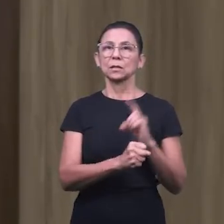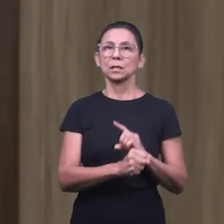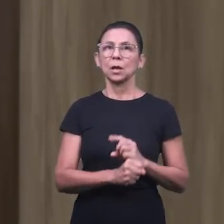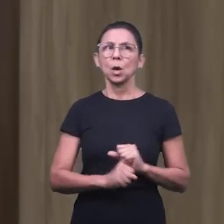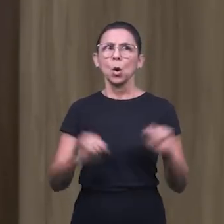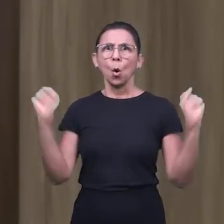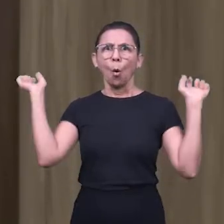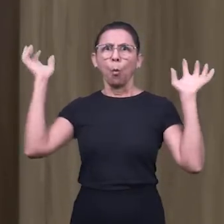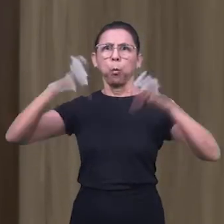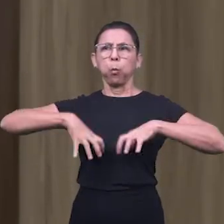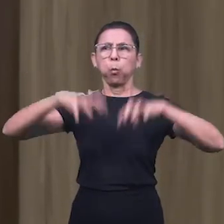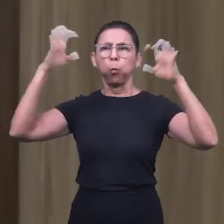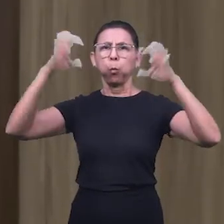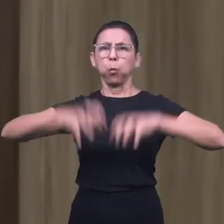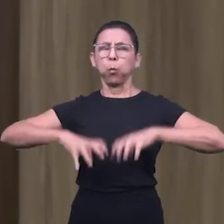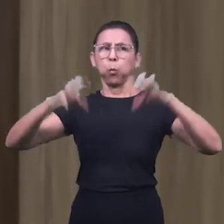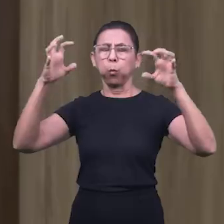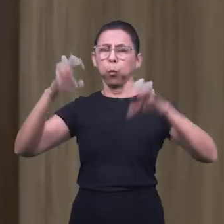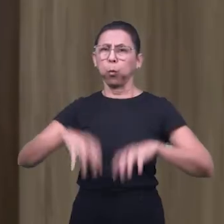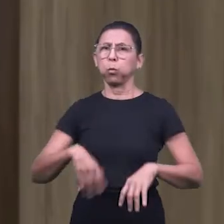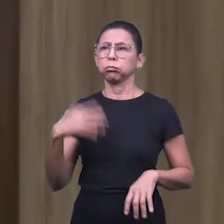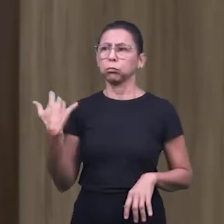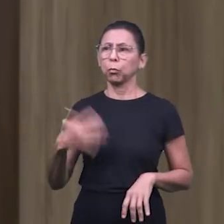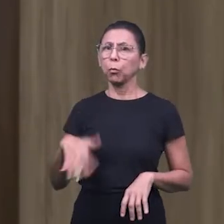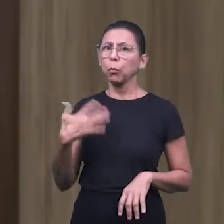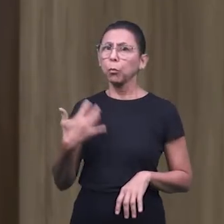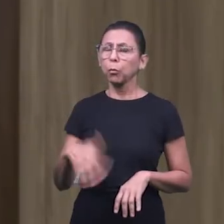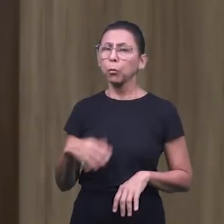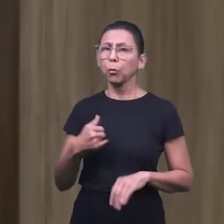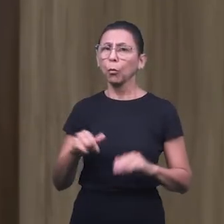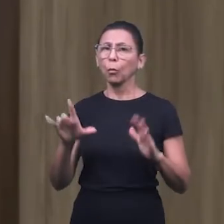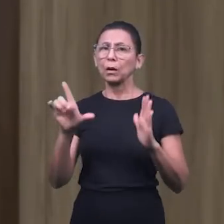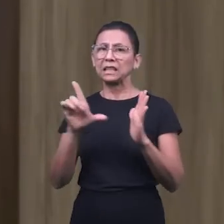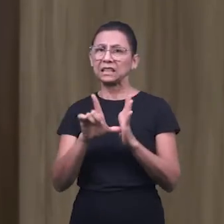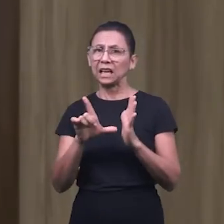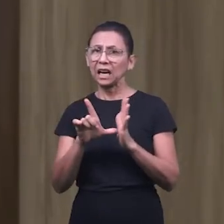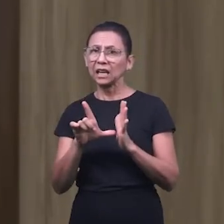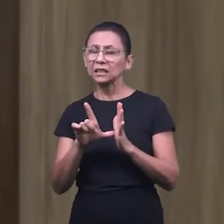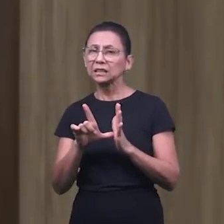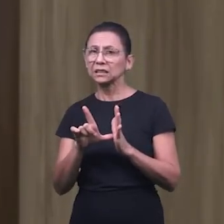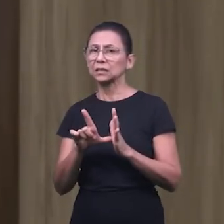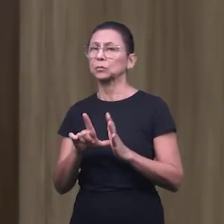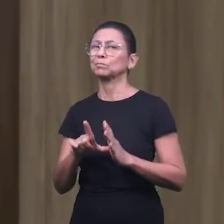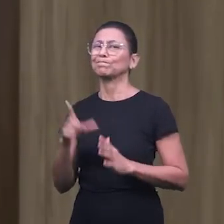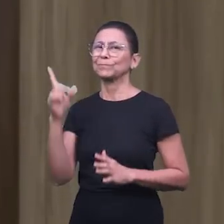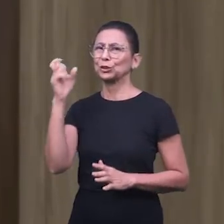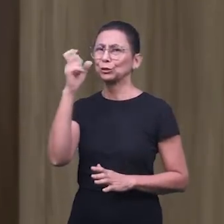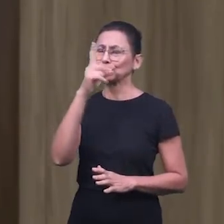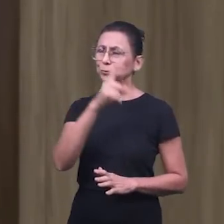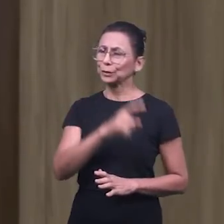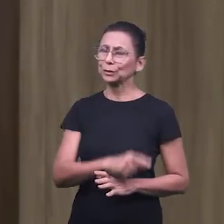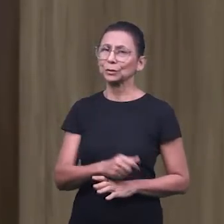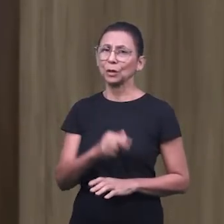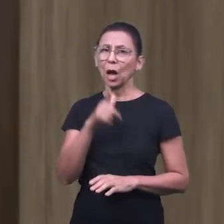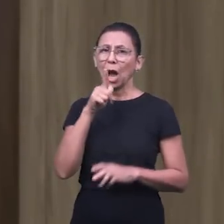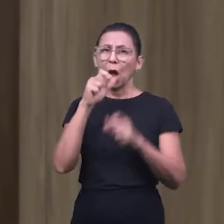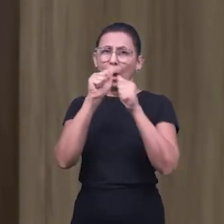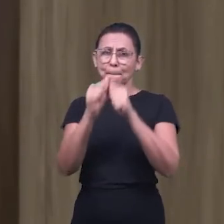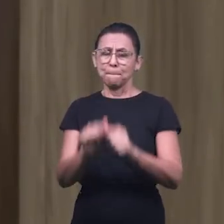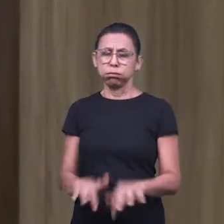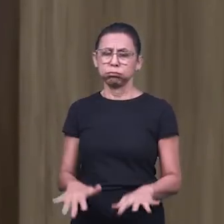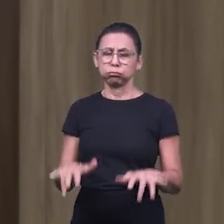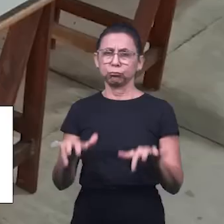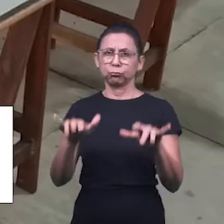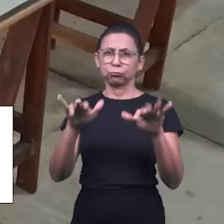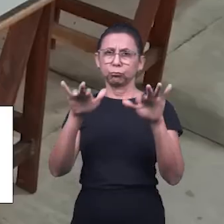às fortes chuvas, o município de Linhares, no norte do estado do Espírito Santo, tem passado por um período de alagamentos. Diante disso, o